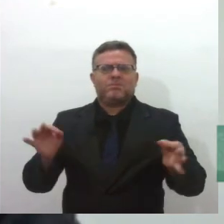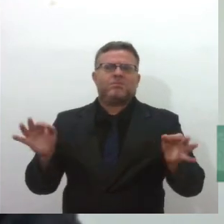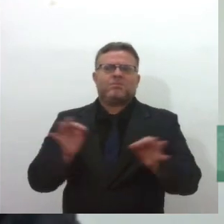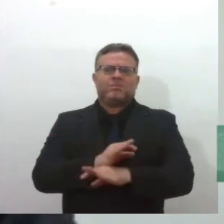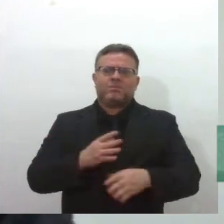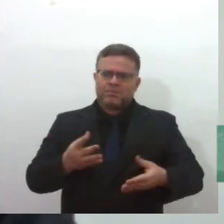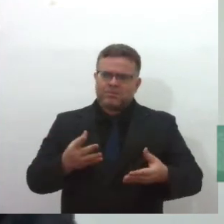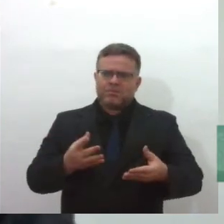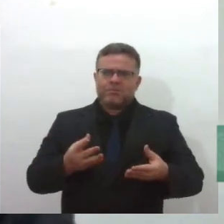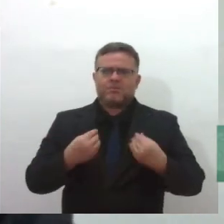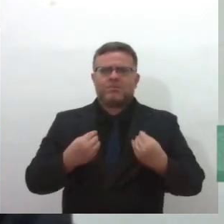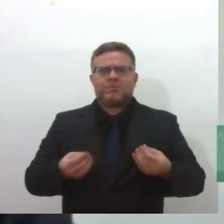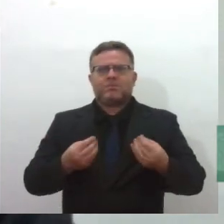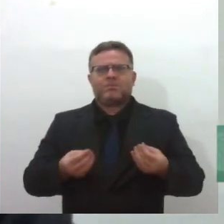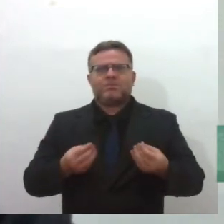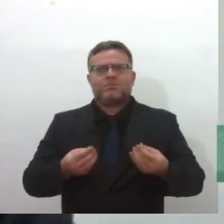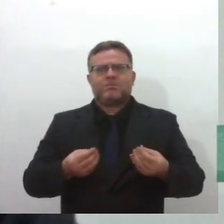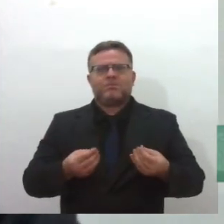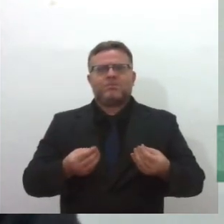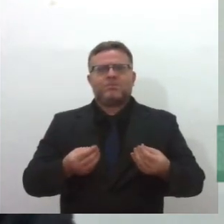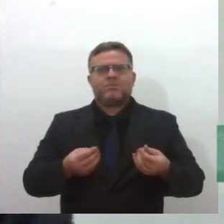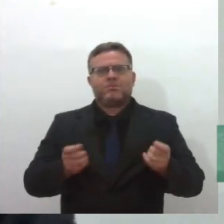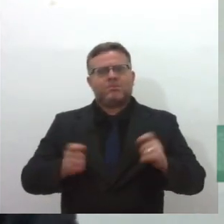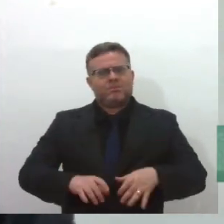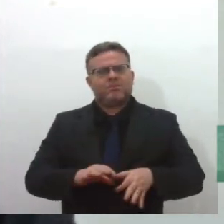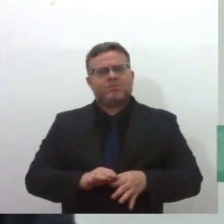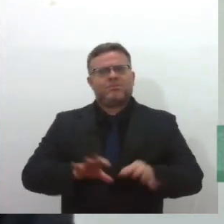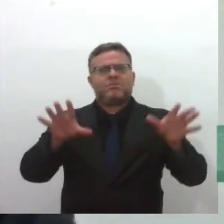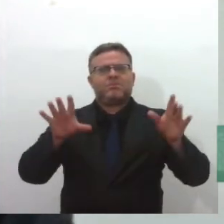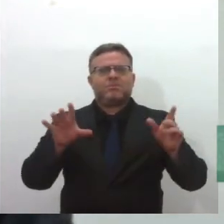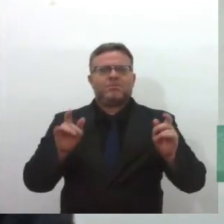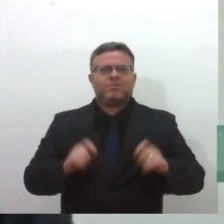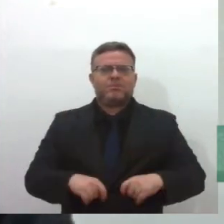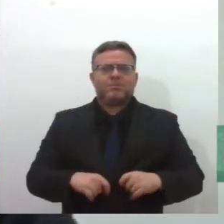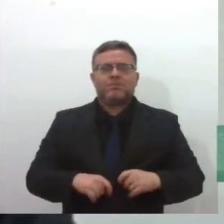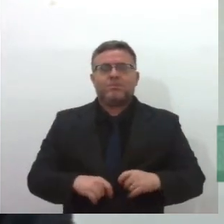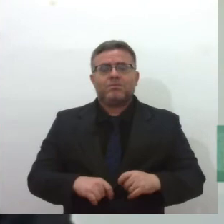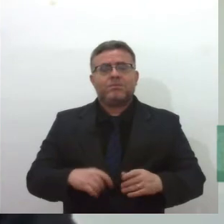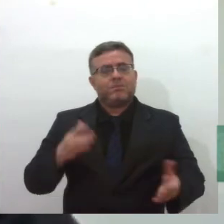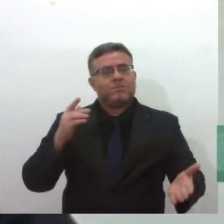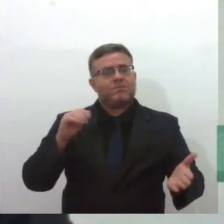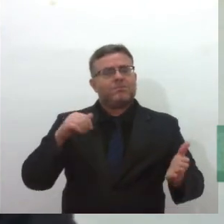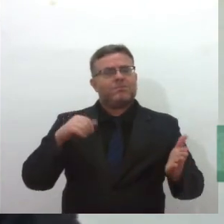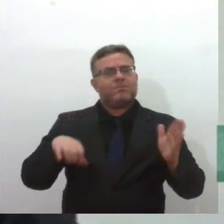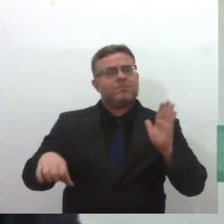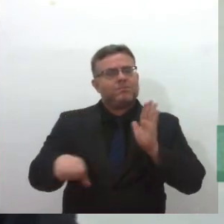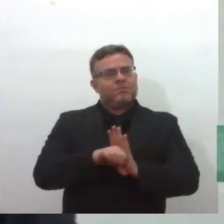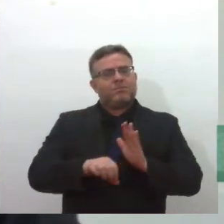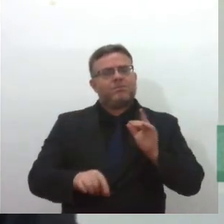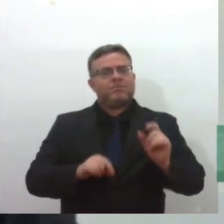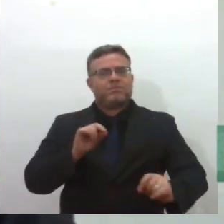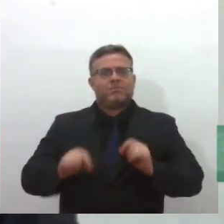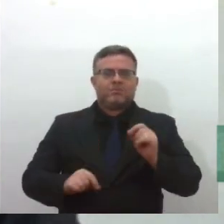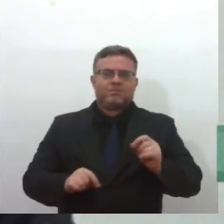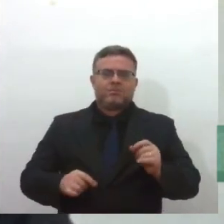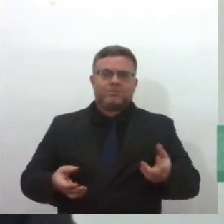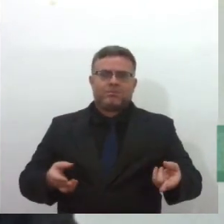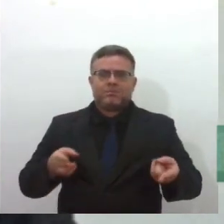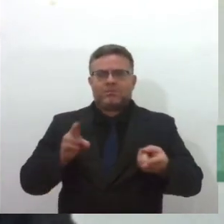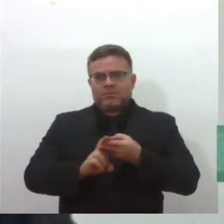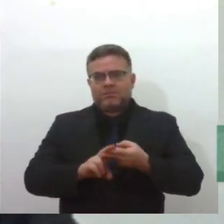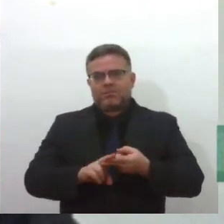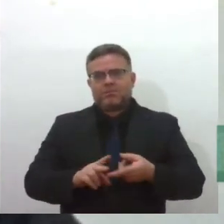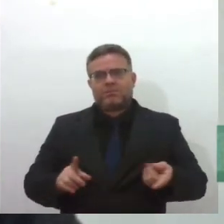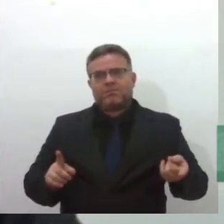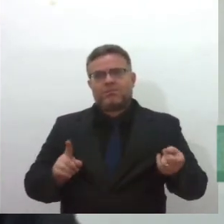solto. Ele vai responder o processo de liberdade e, ao final do processo, condenado for, ele não vai cumprir pena nenhuma. De prisão, não, porque